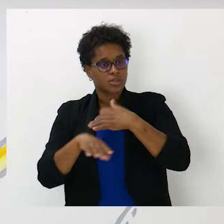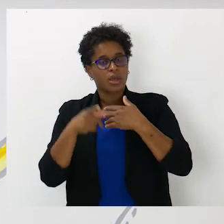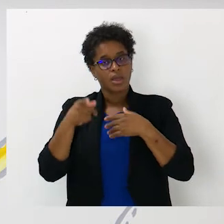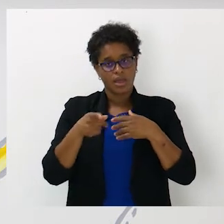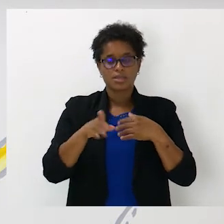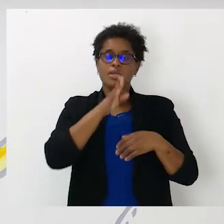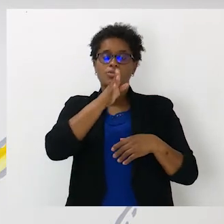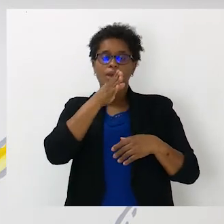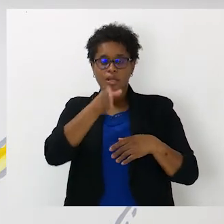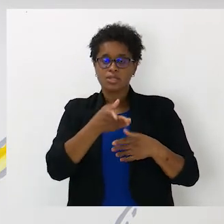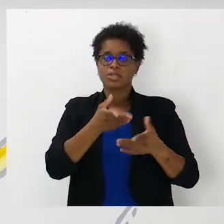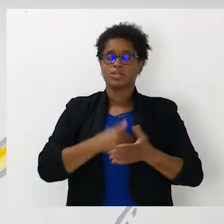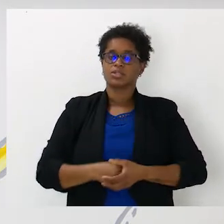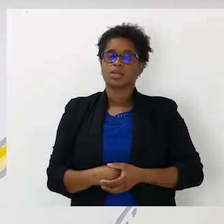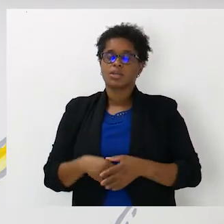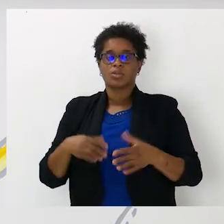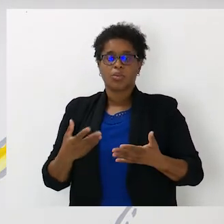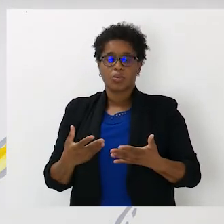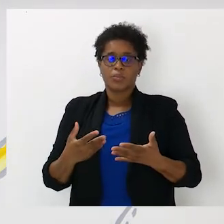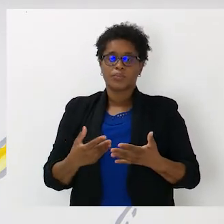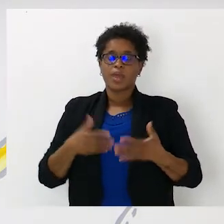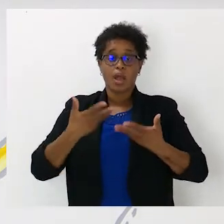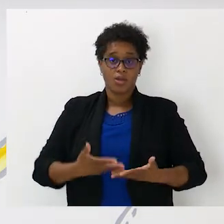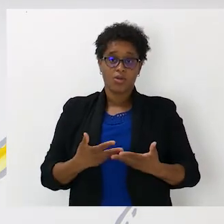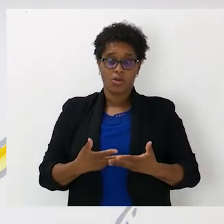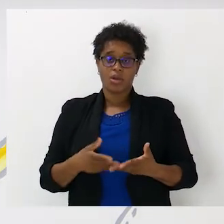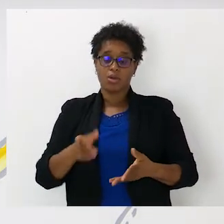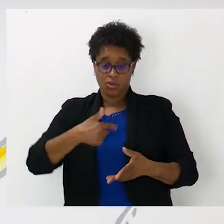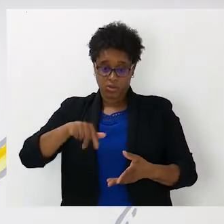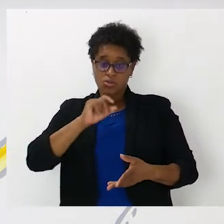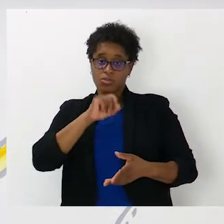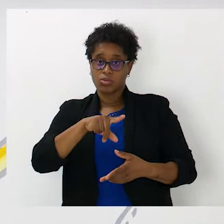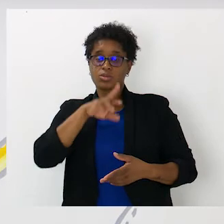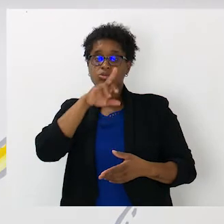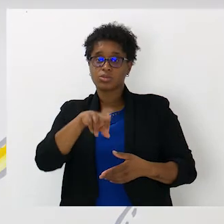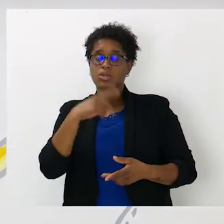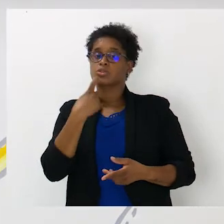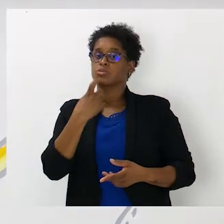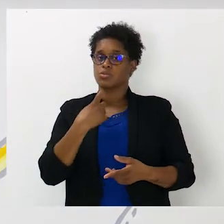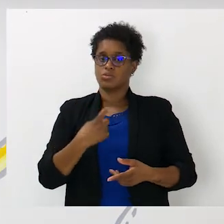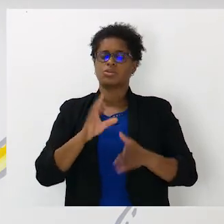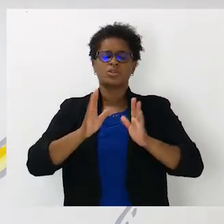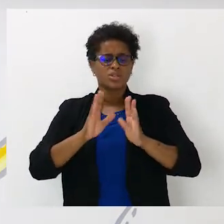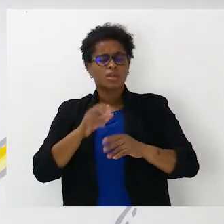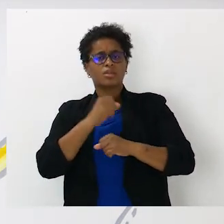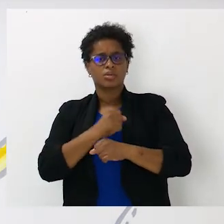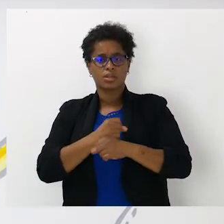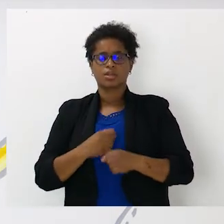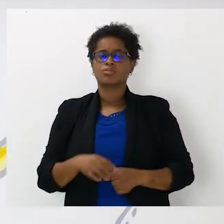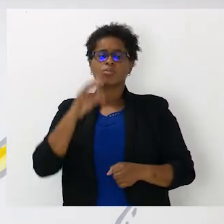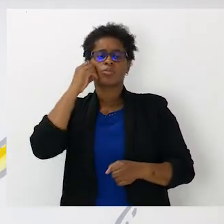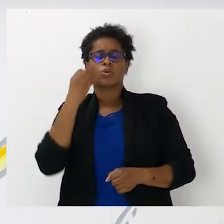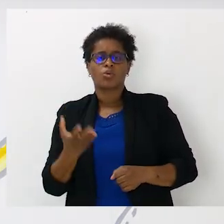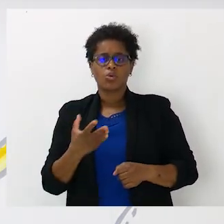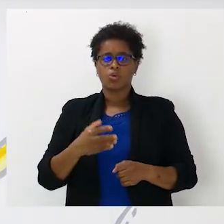estas práticas. Portanto, agora podemos responder as questões. Já vimos